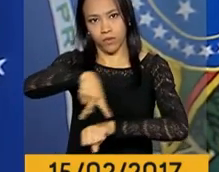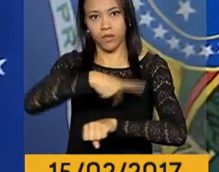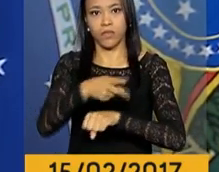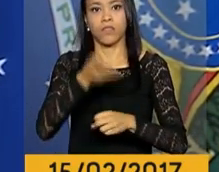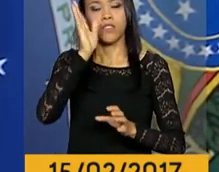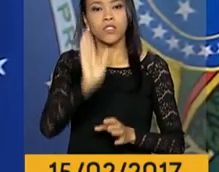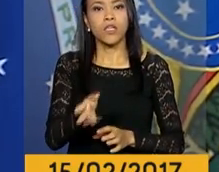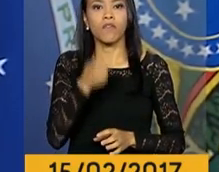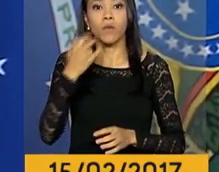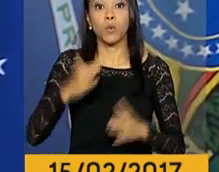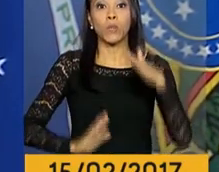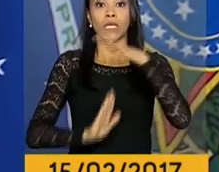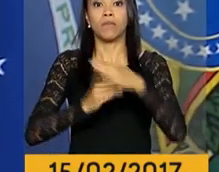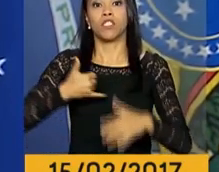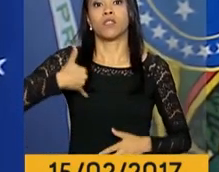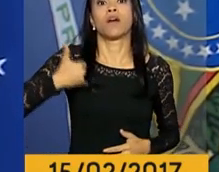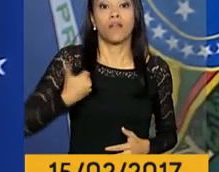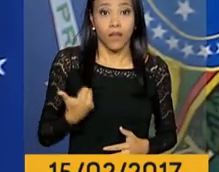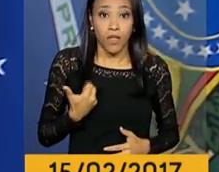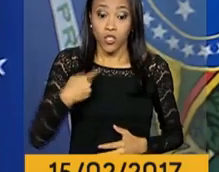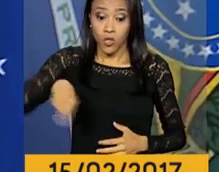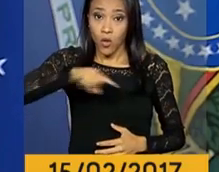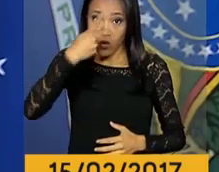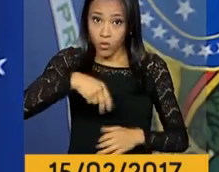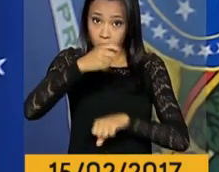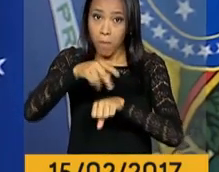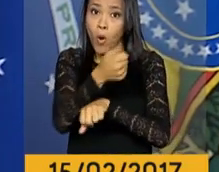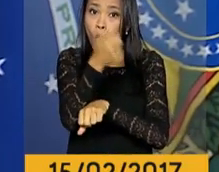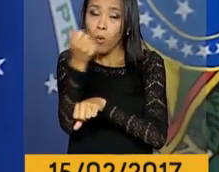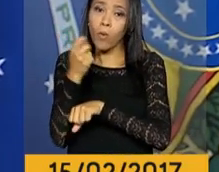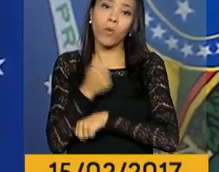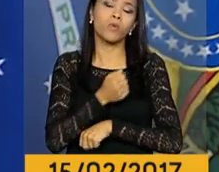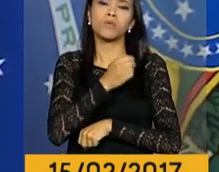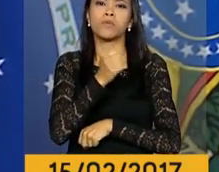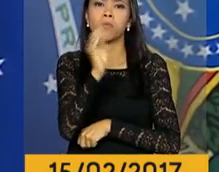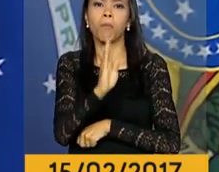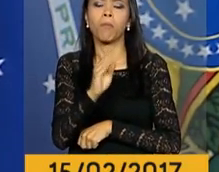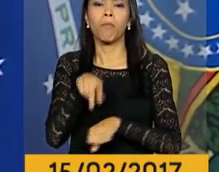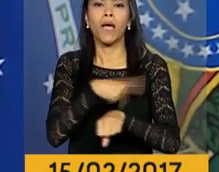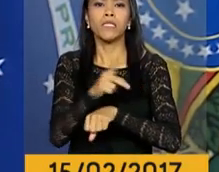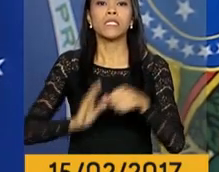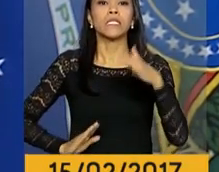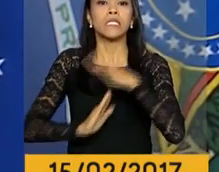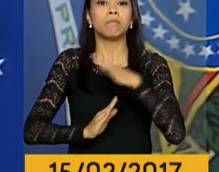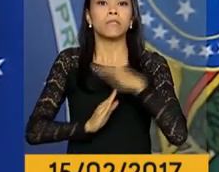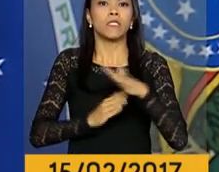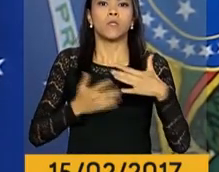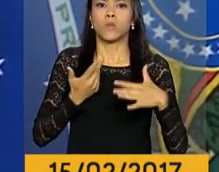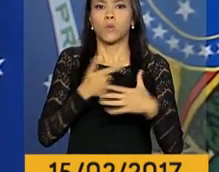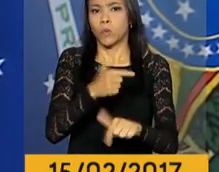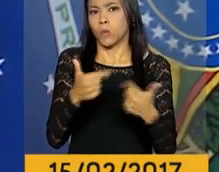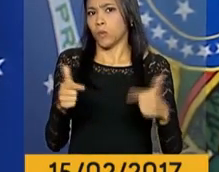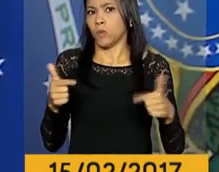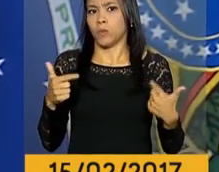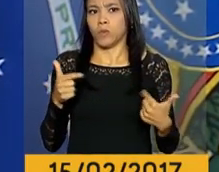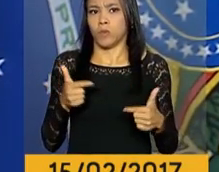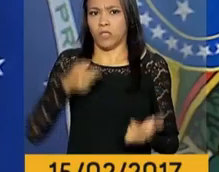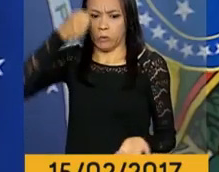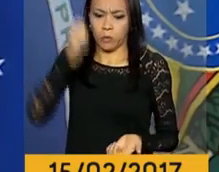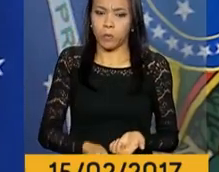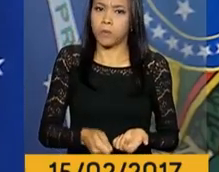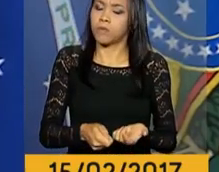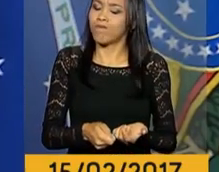tópico limite de idade, nós somos dos poucos países que não temos um limite mais significativo, mais expressivo eh